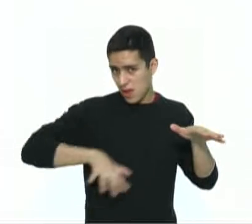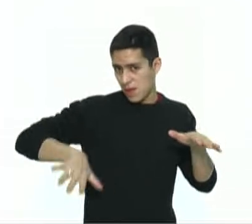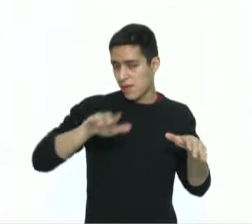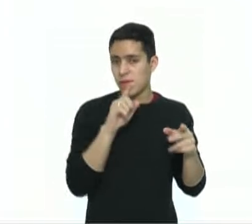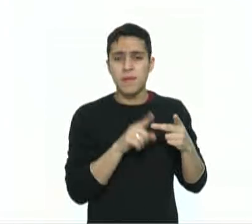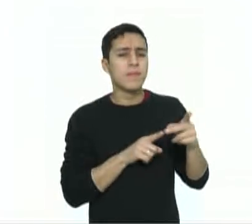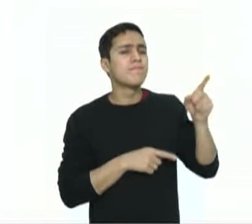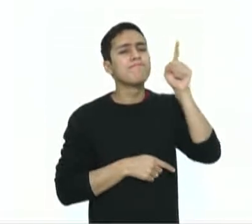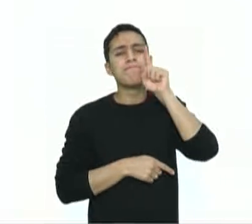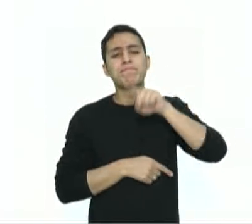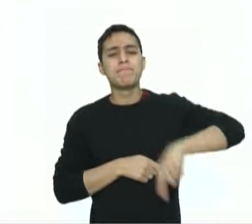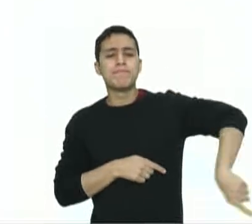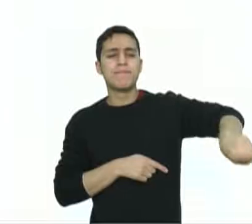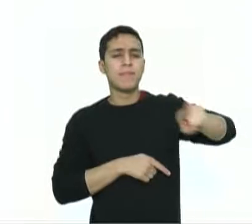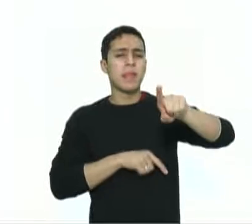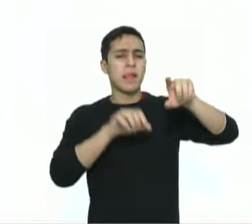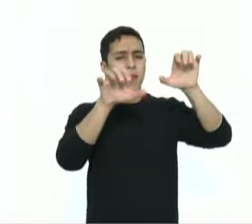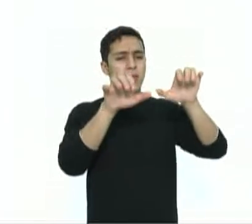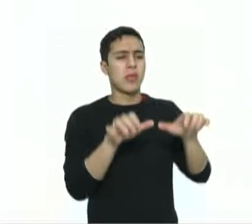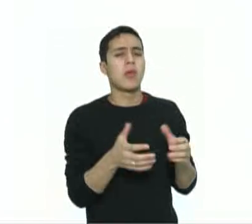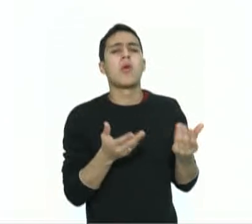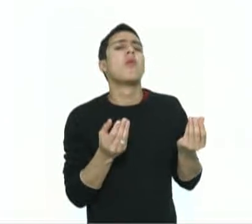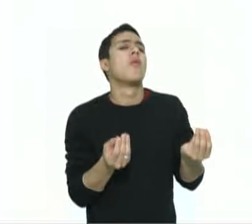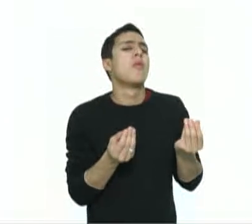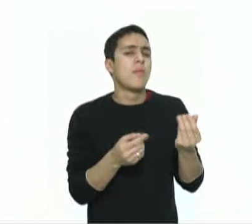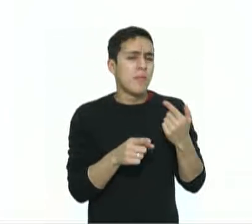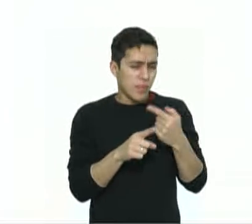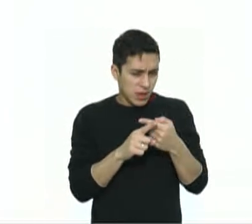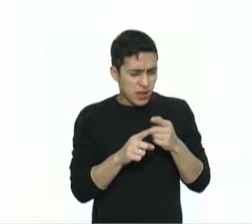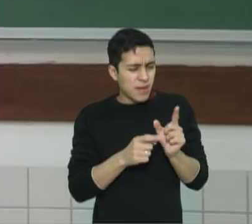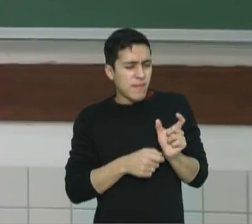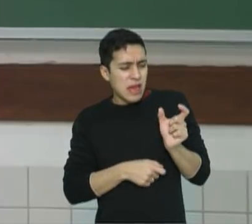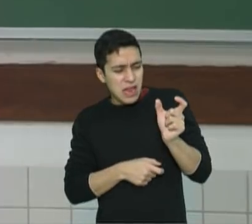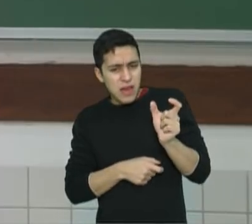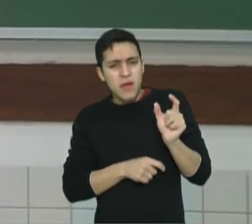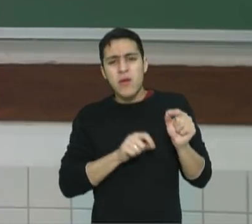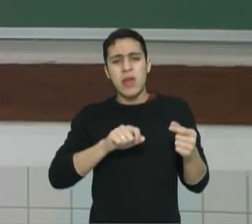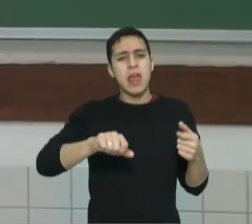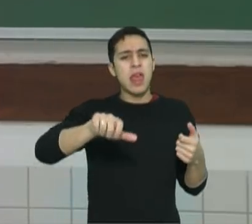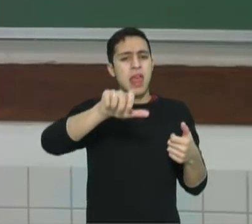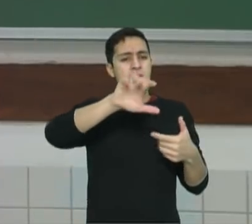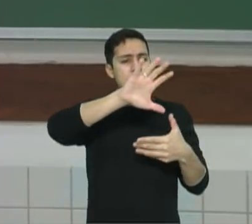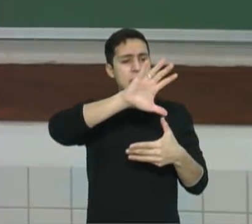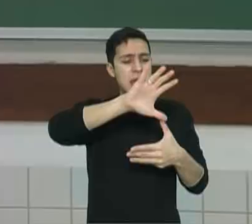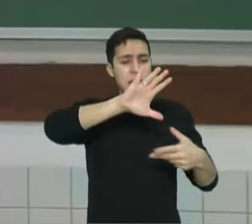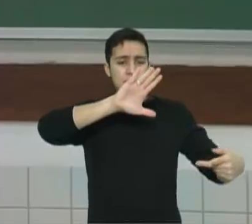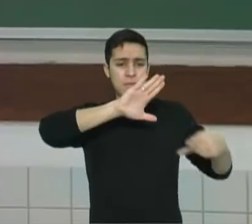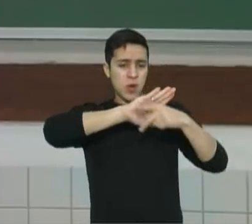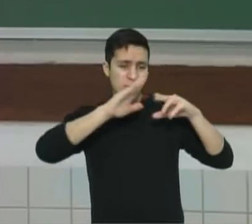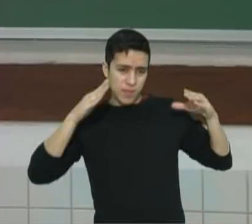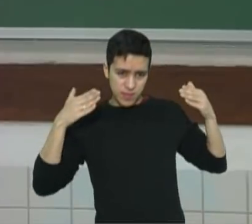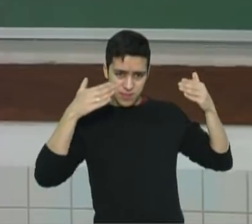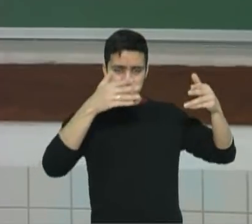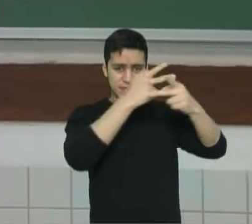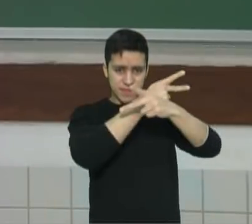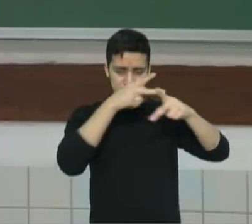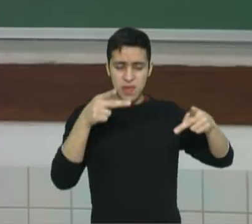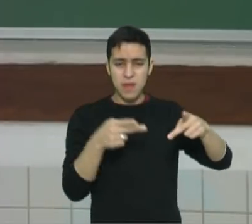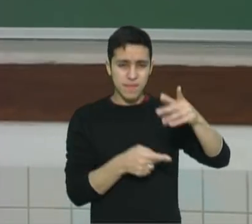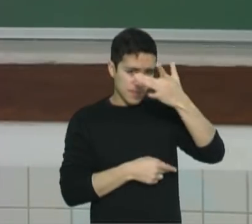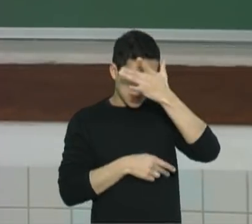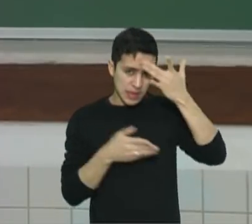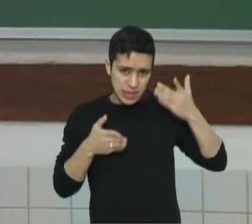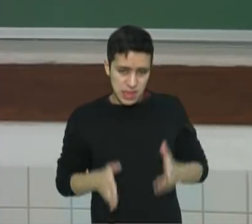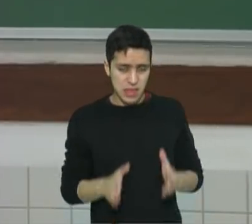americana sendo estruturada principalmente por aquela terminologia, a América para os americanos, também é verdadeira. Nós